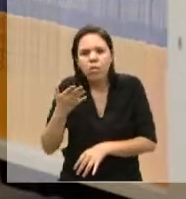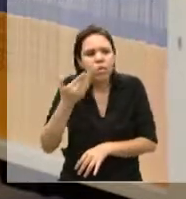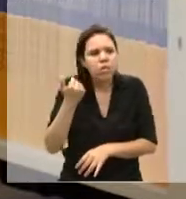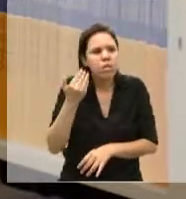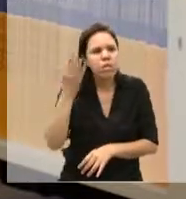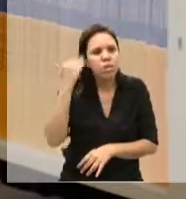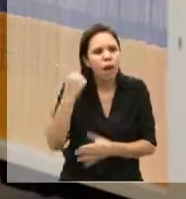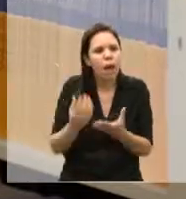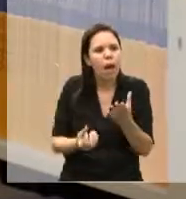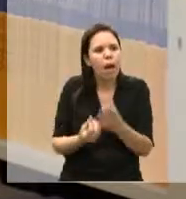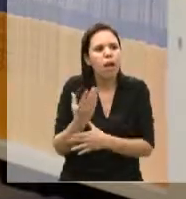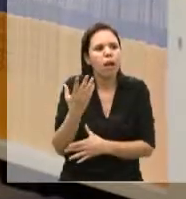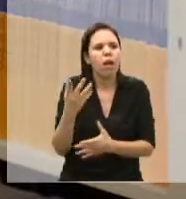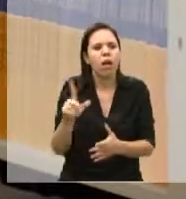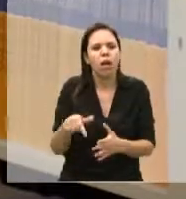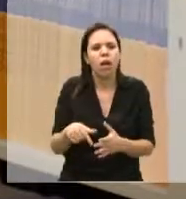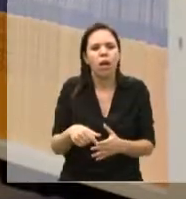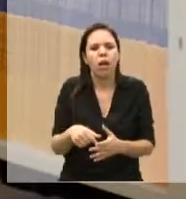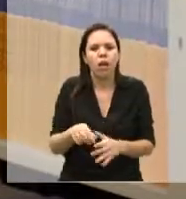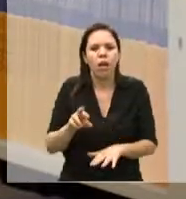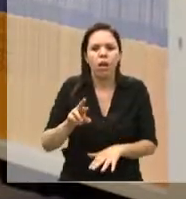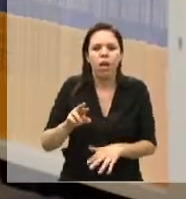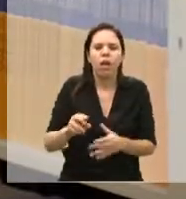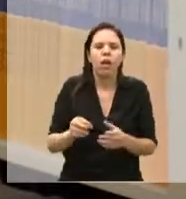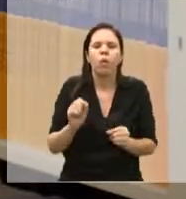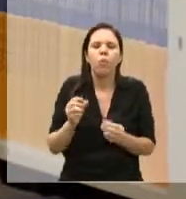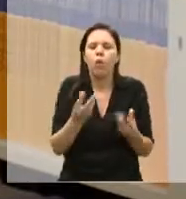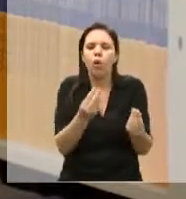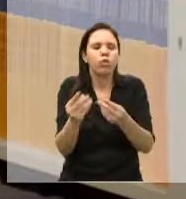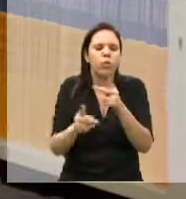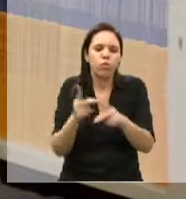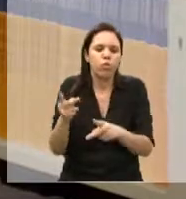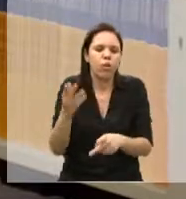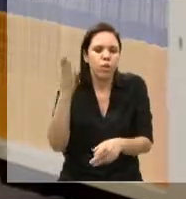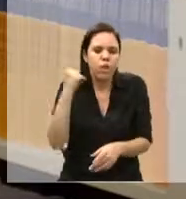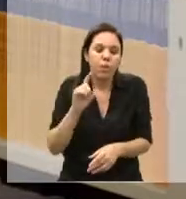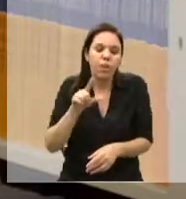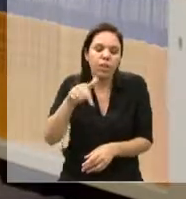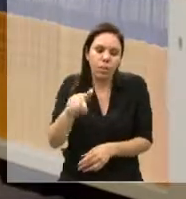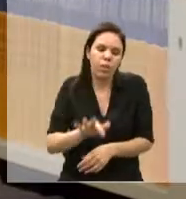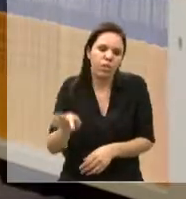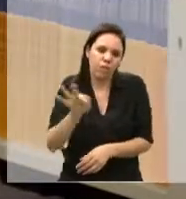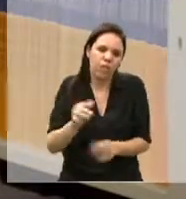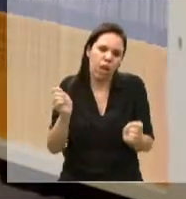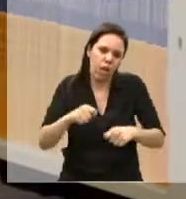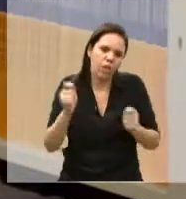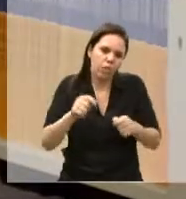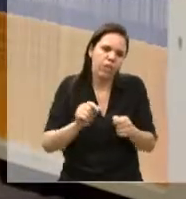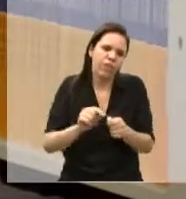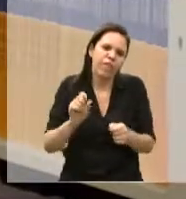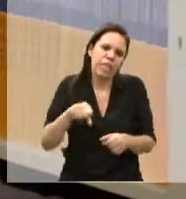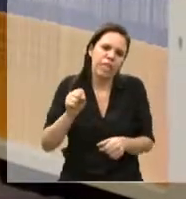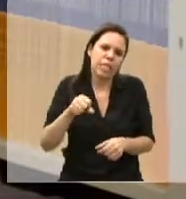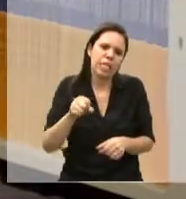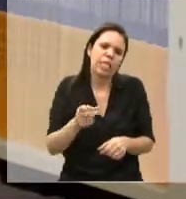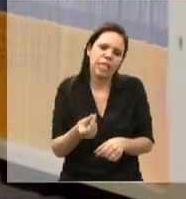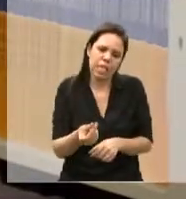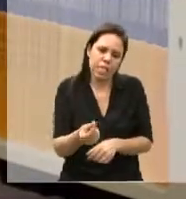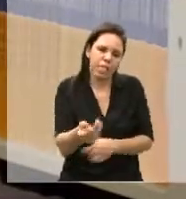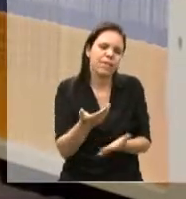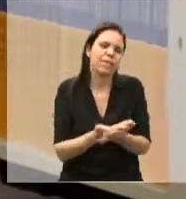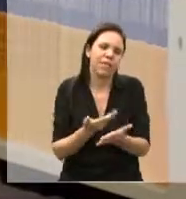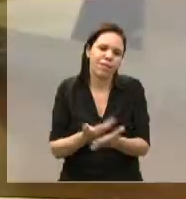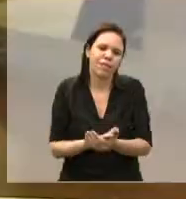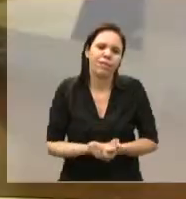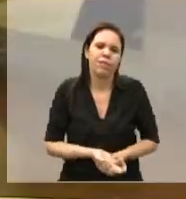acho que talvez uma coisa que aconteça é que não muita gente sabe que depois da faculdade é possível se fazer, continuar